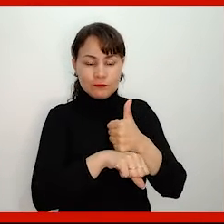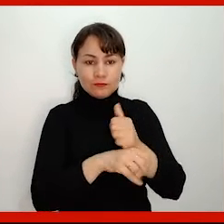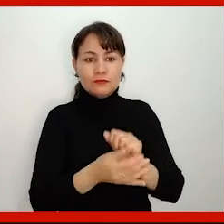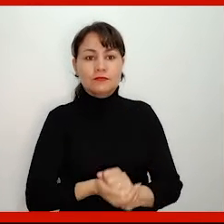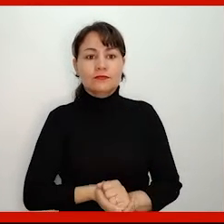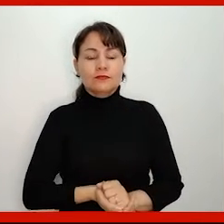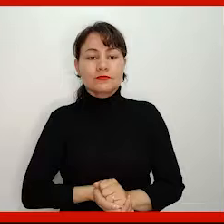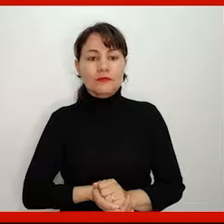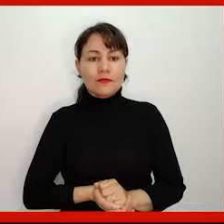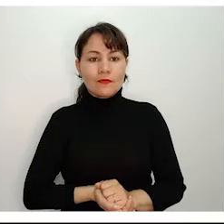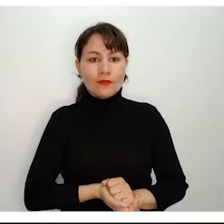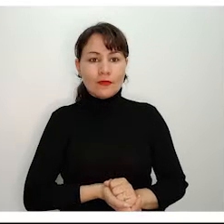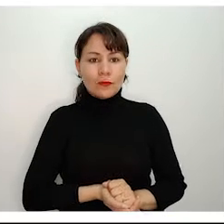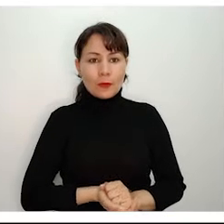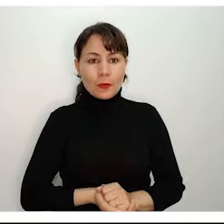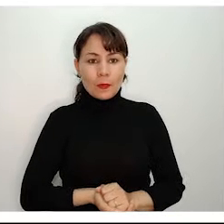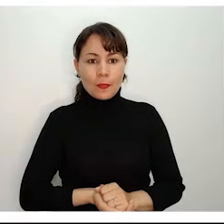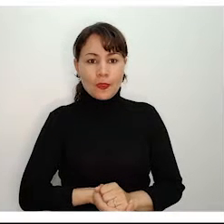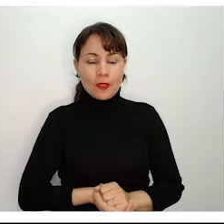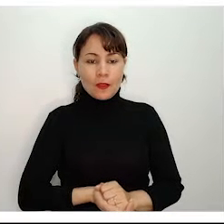especializações também.